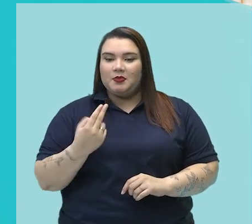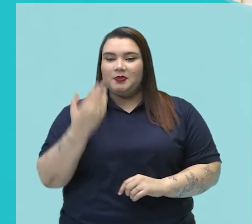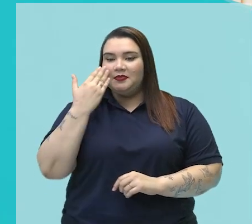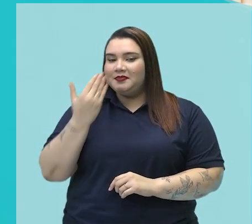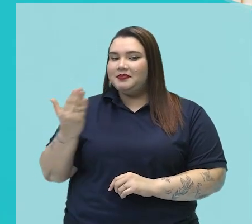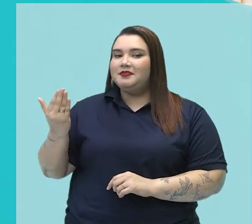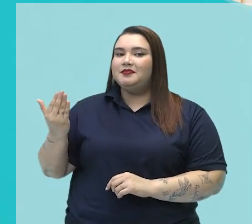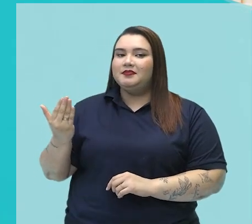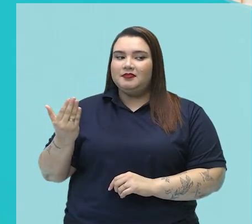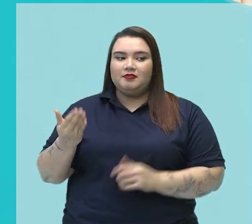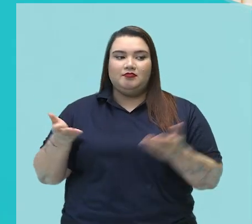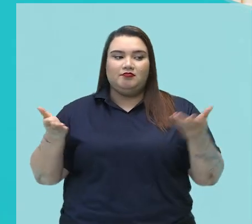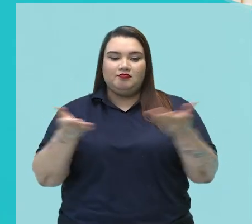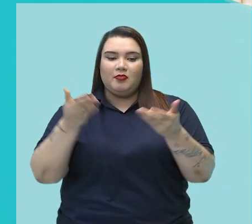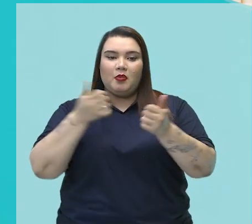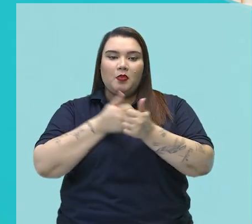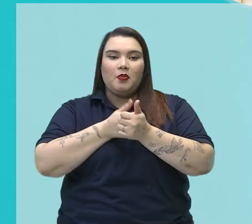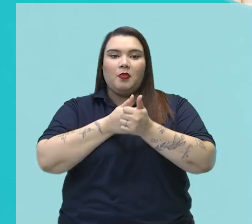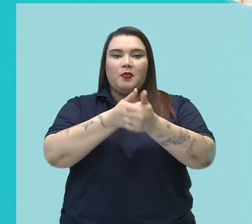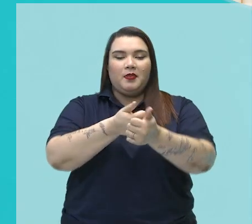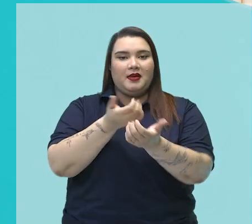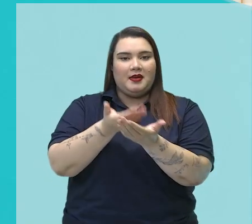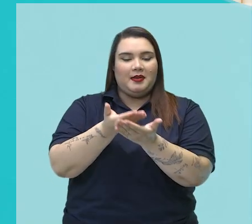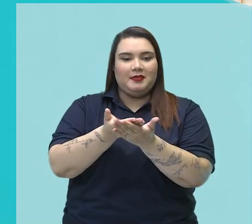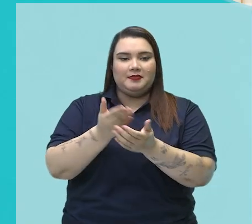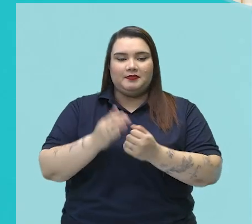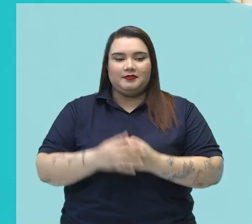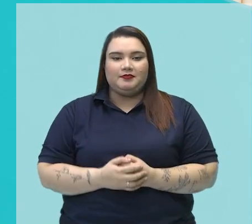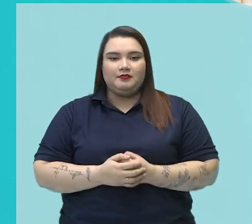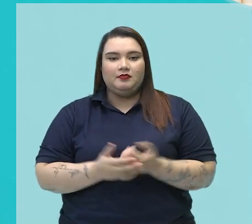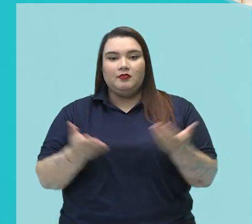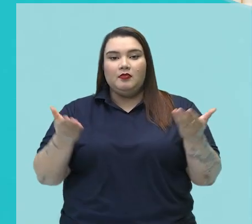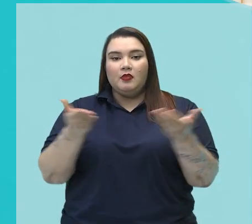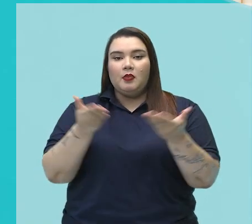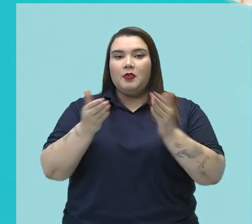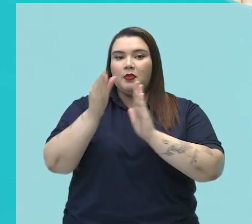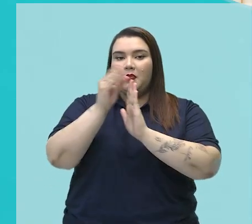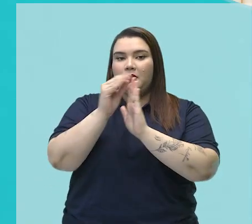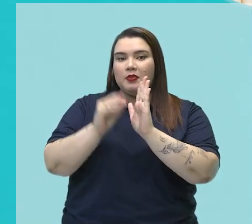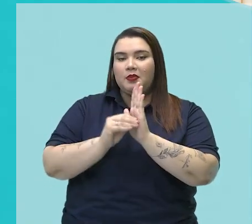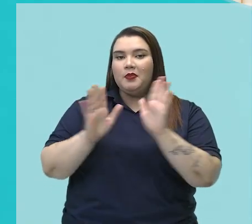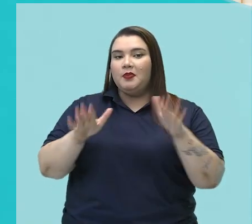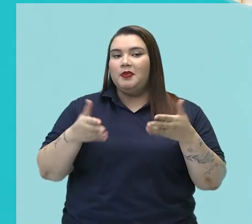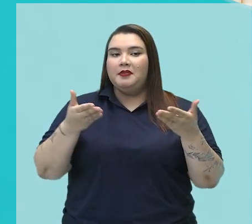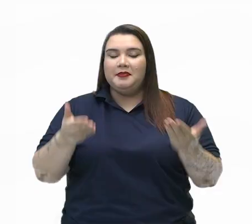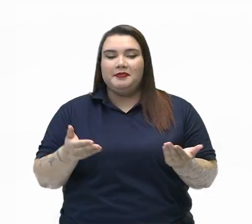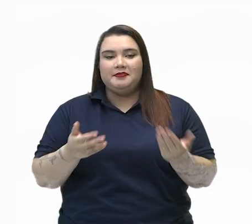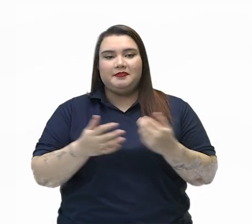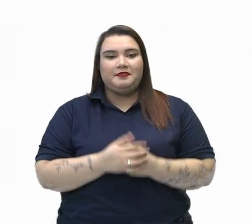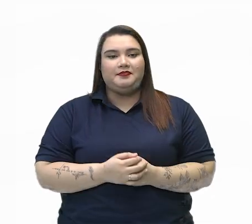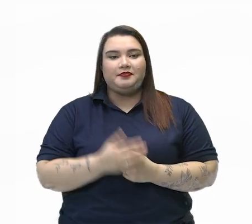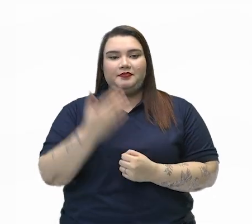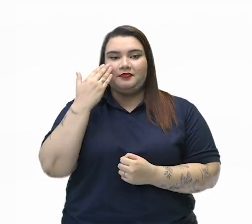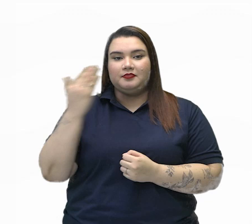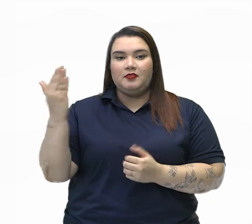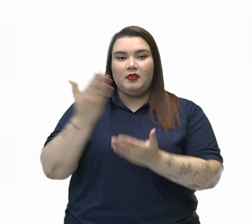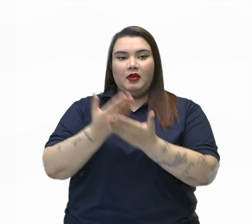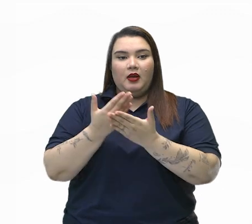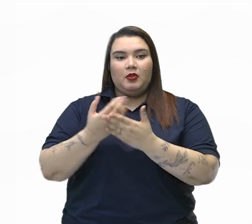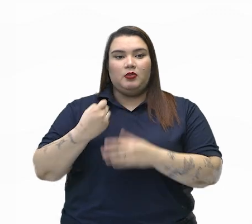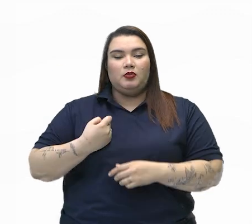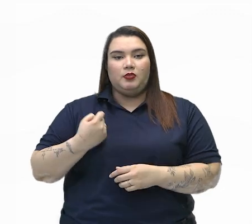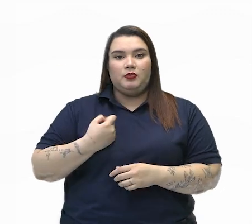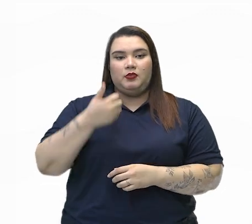professora Arlene Azulay e vou acompanhá-los nesta aula. Vamos ao nosso conteúdo desta aula?